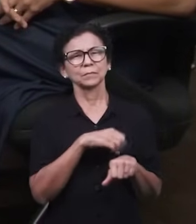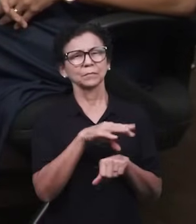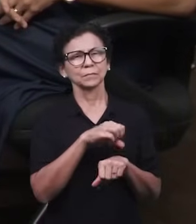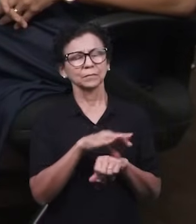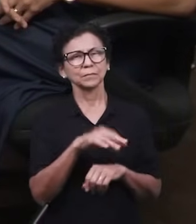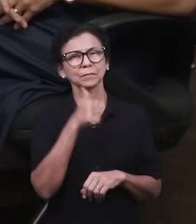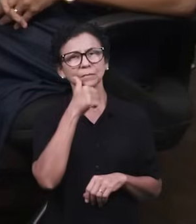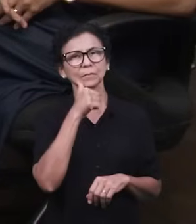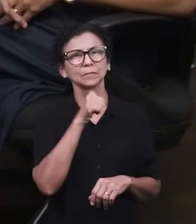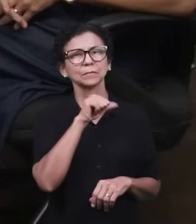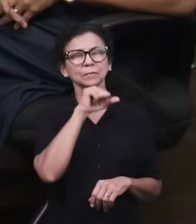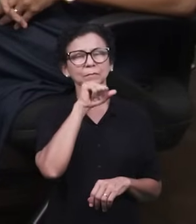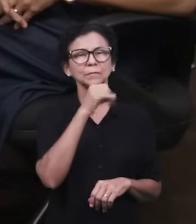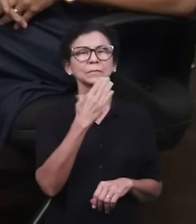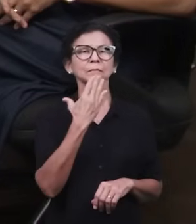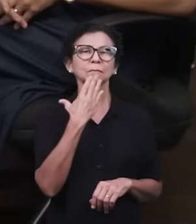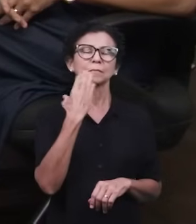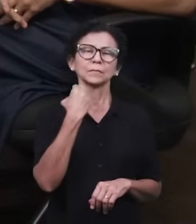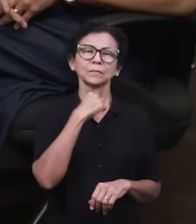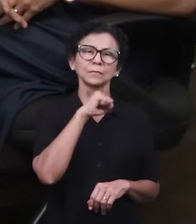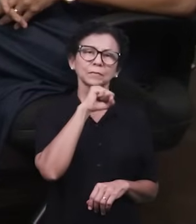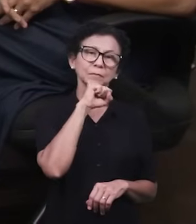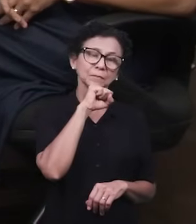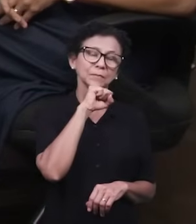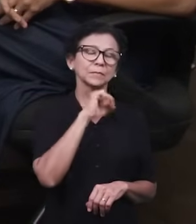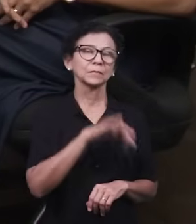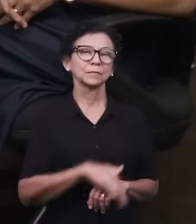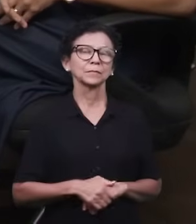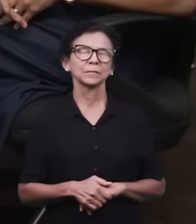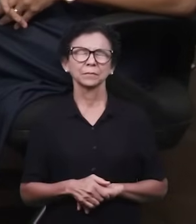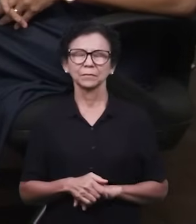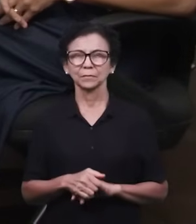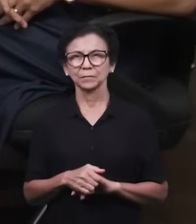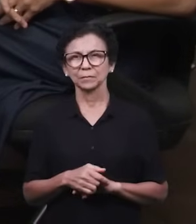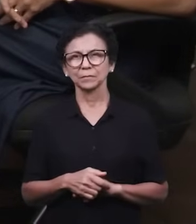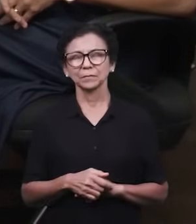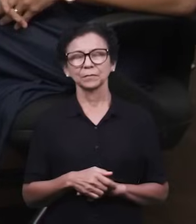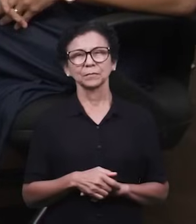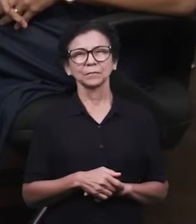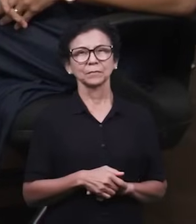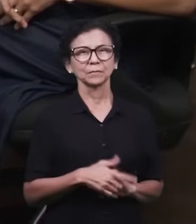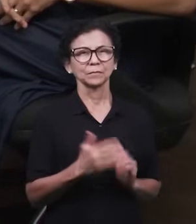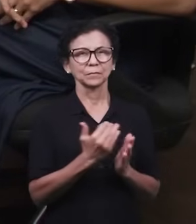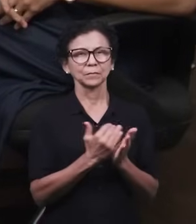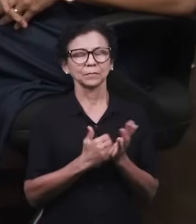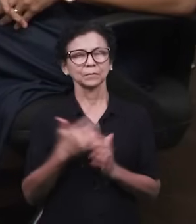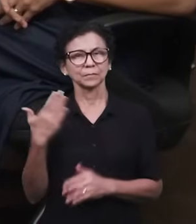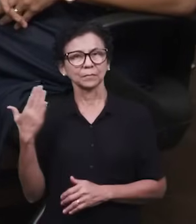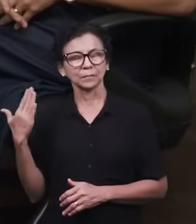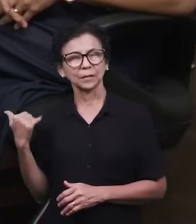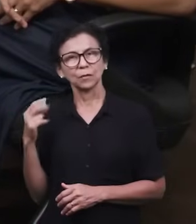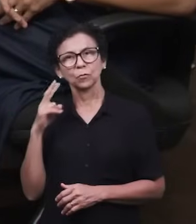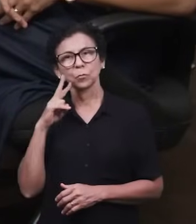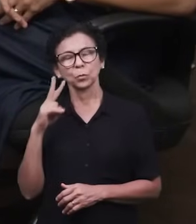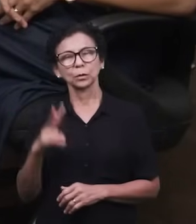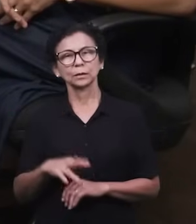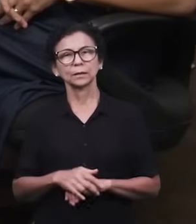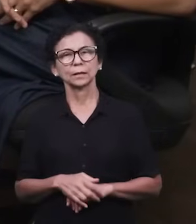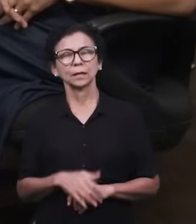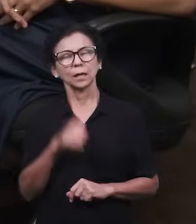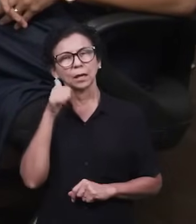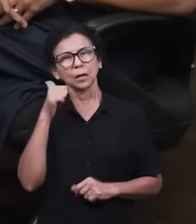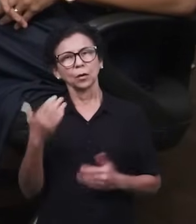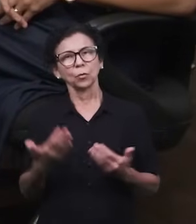está agora em casa, ou às vezes está vendo. Nós tivemos no programa anterior a irmã Heloísa falando que quando ela estava tendo um